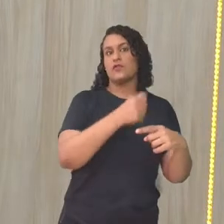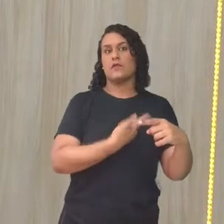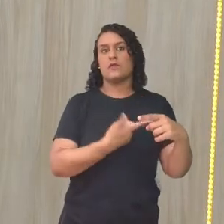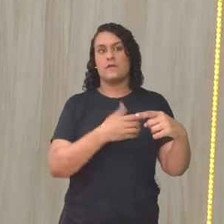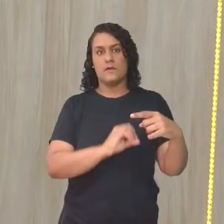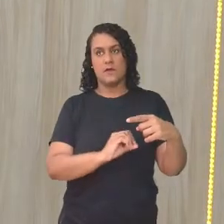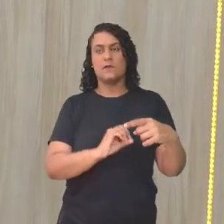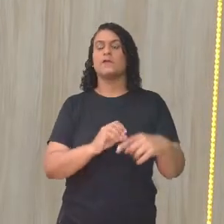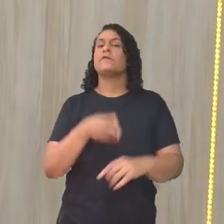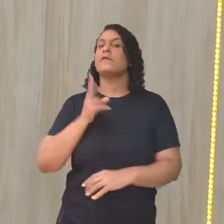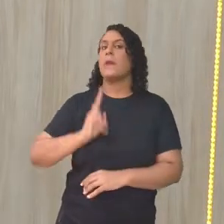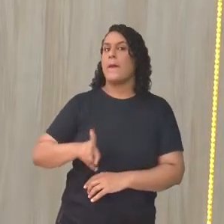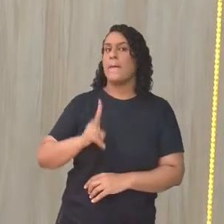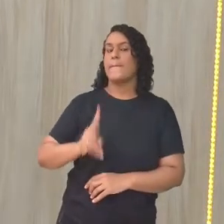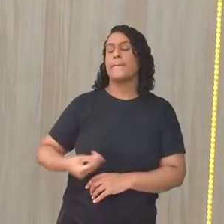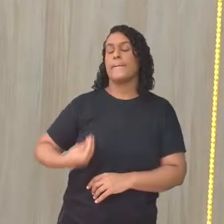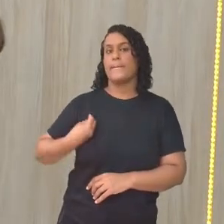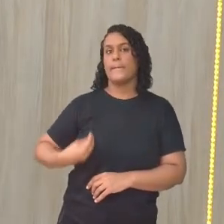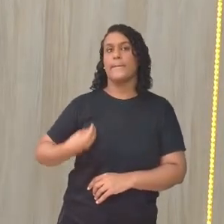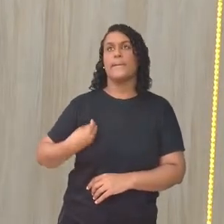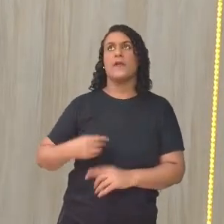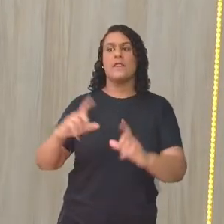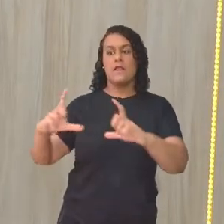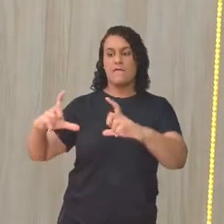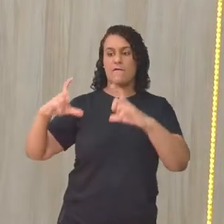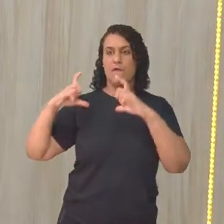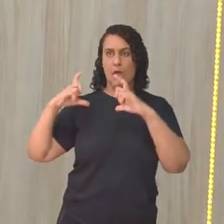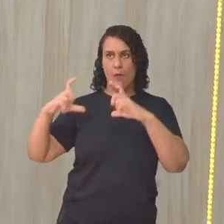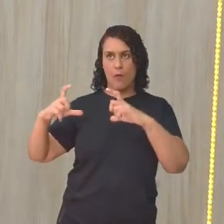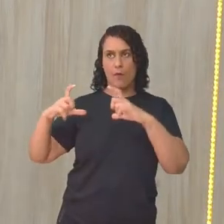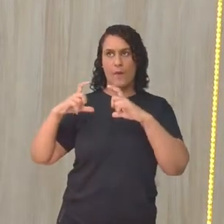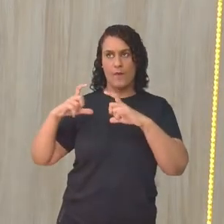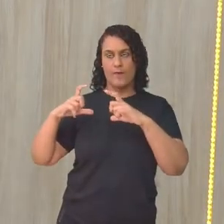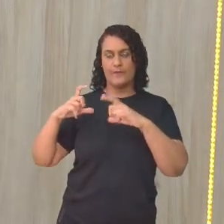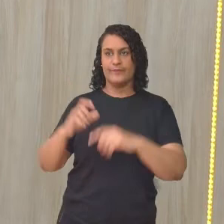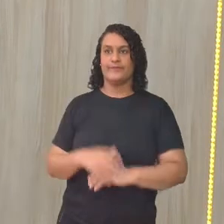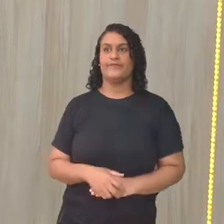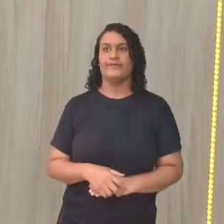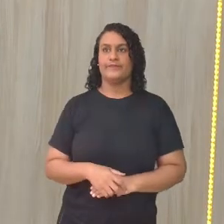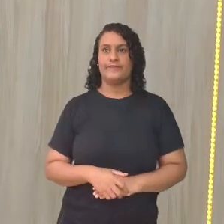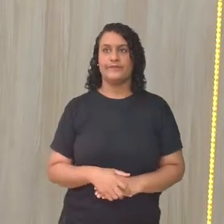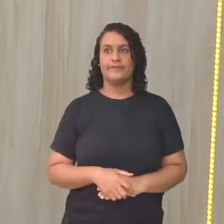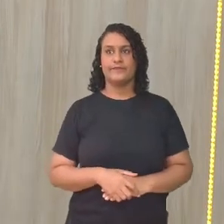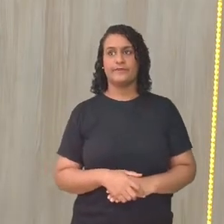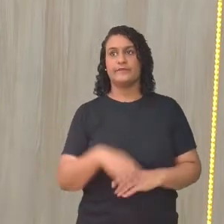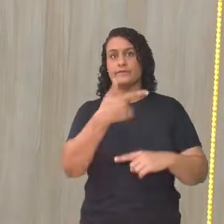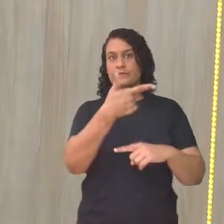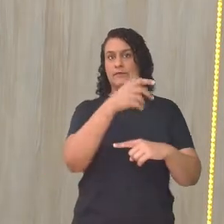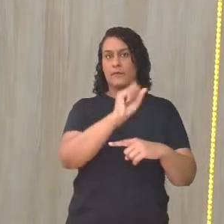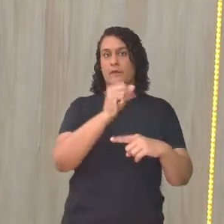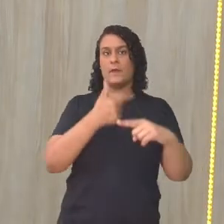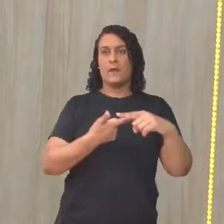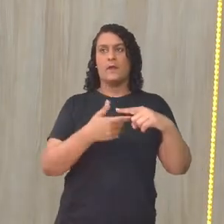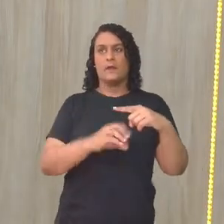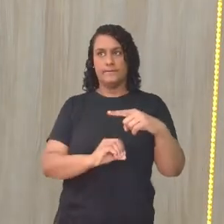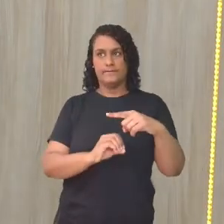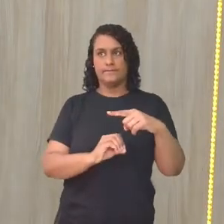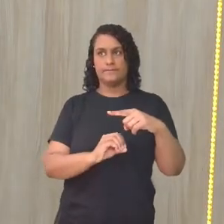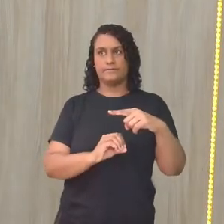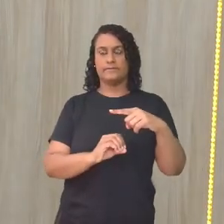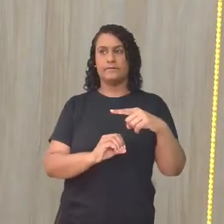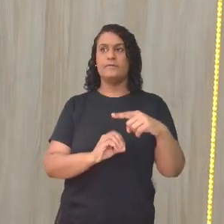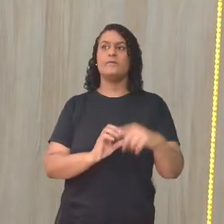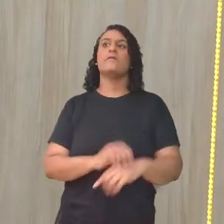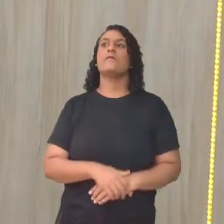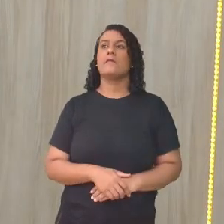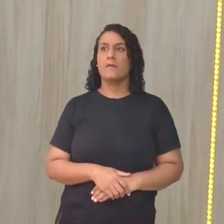vai estar presente de todo jeito. Sempre vai aparecer lá 28 e 20. Então, 28 está para 20, ó, tá vendo aqui? É a